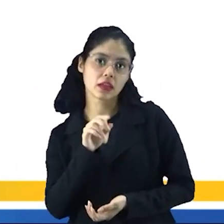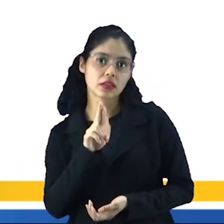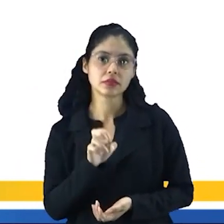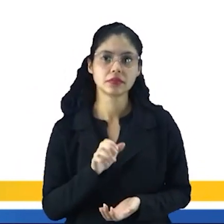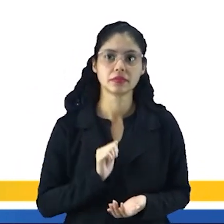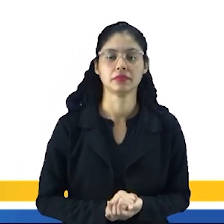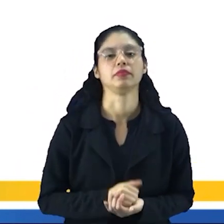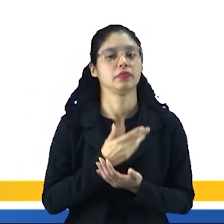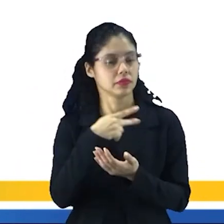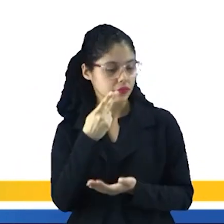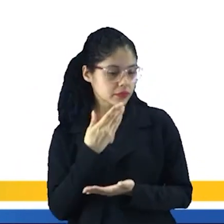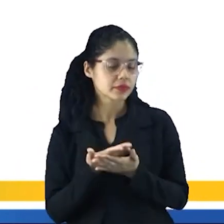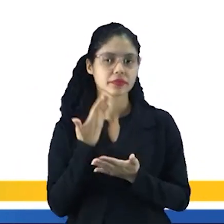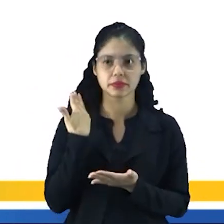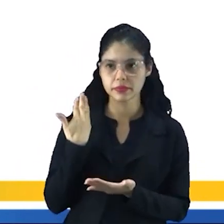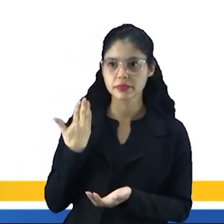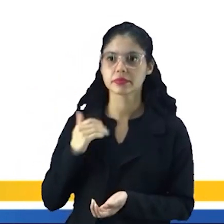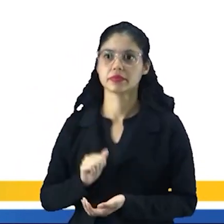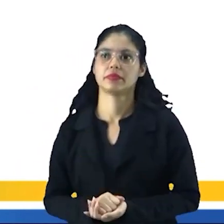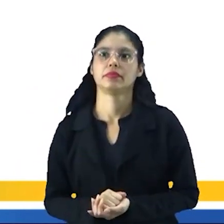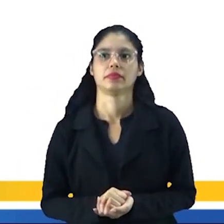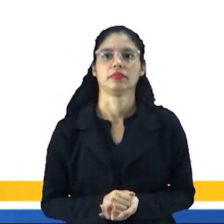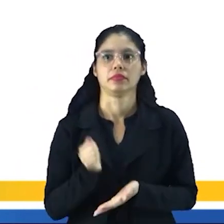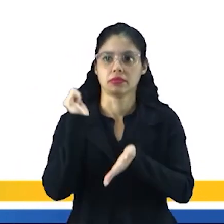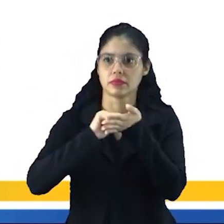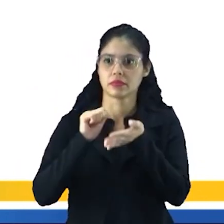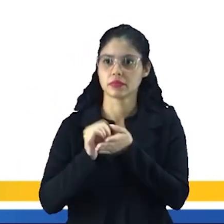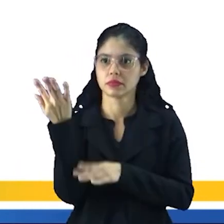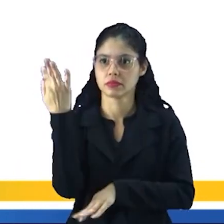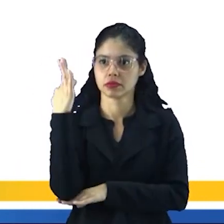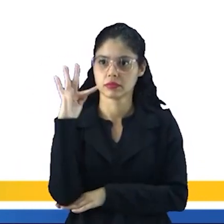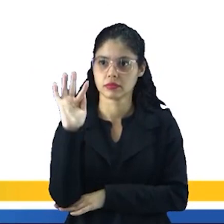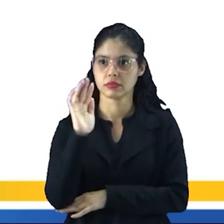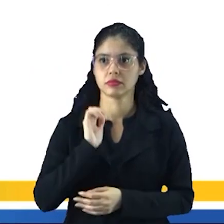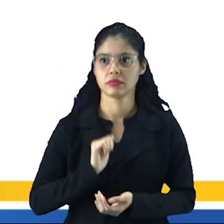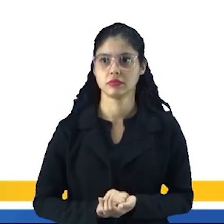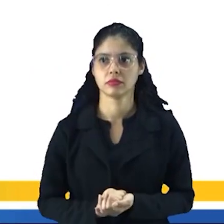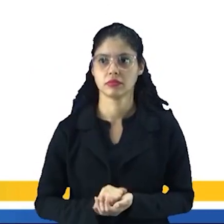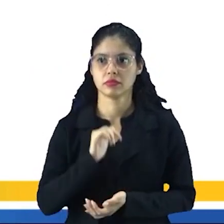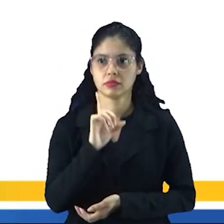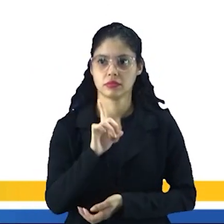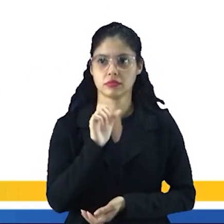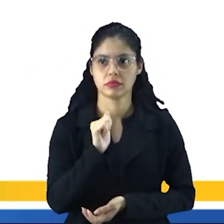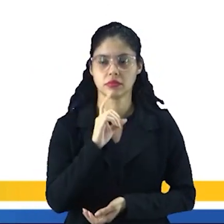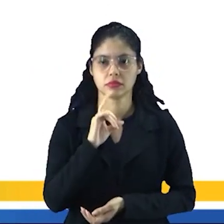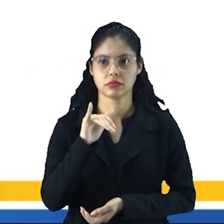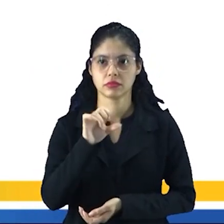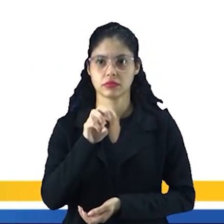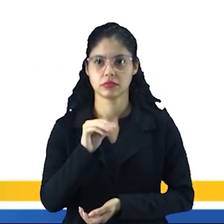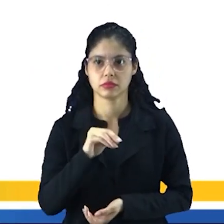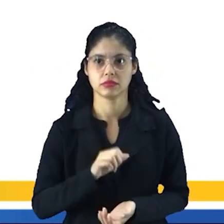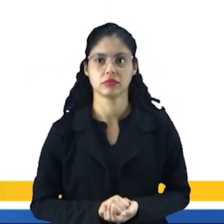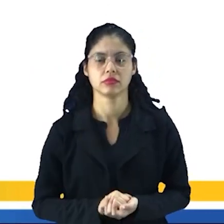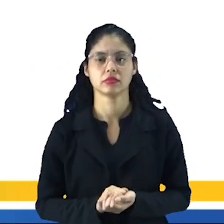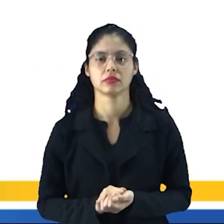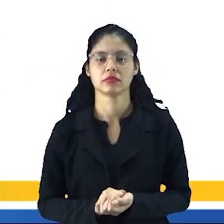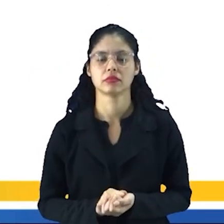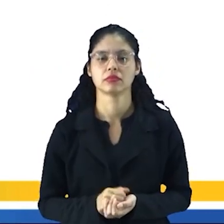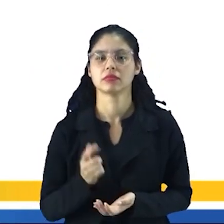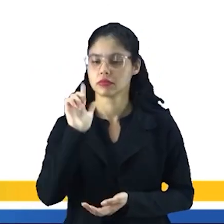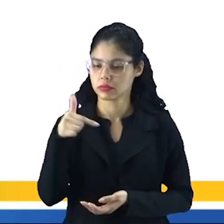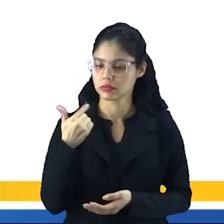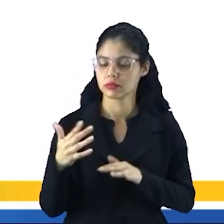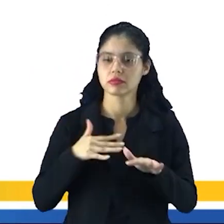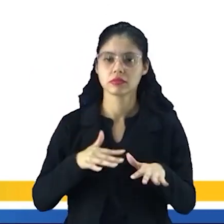André Breton, que eu comentei com vocês, né, foi o escritor francês, ex-participante do dadaísmo, que